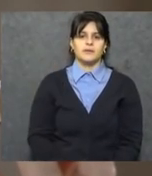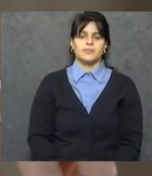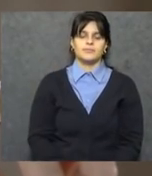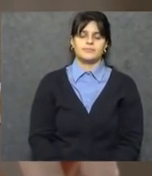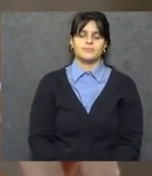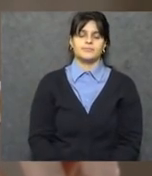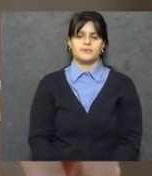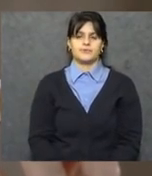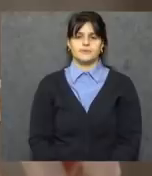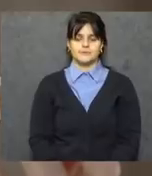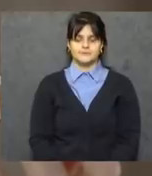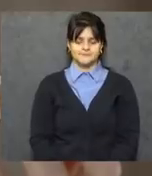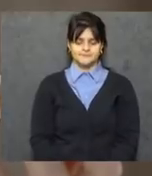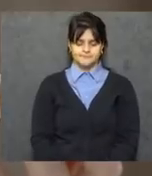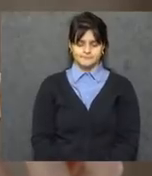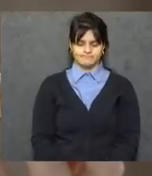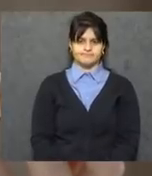sempre.